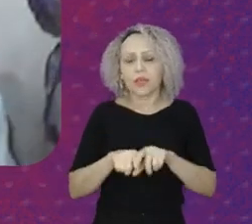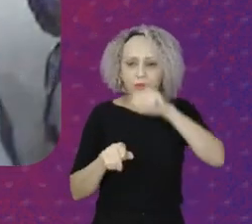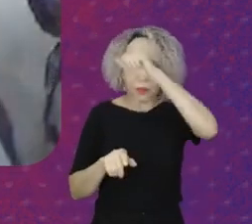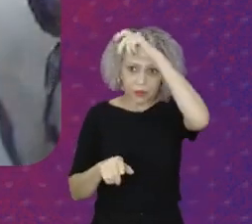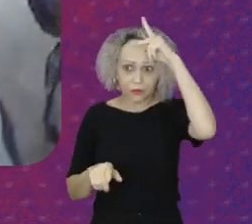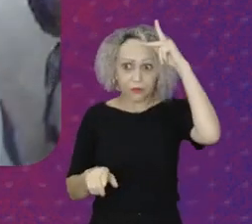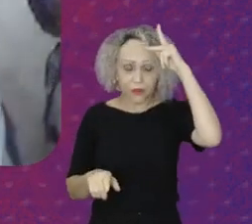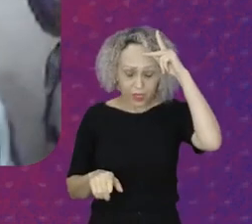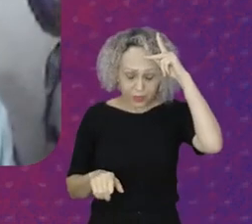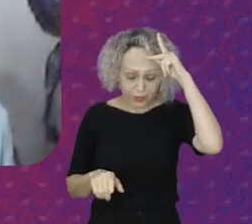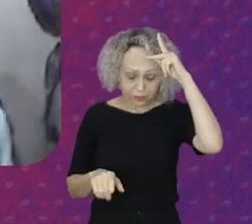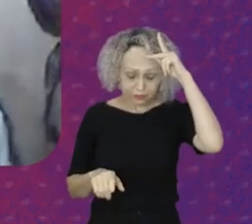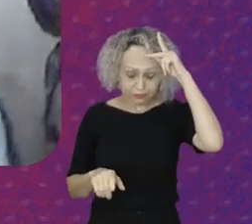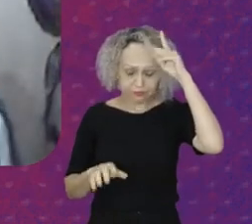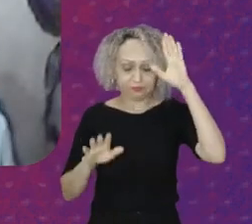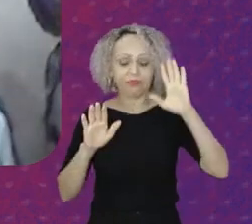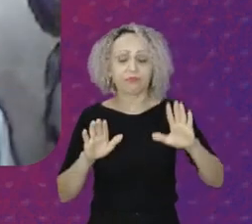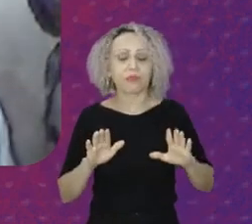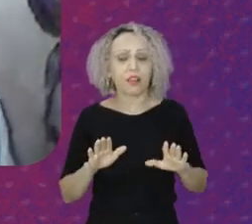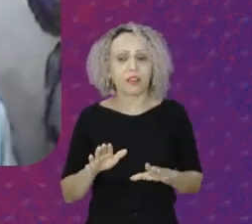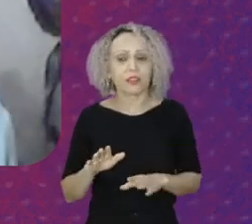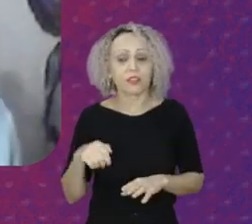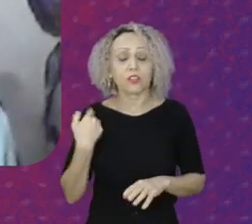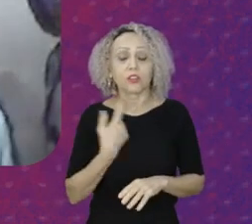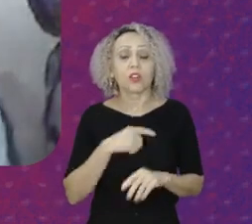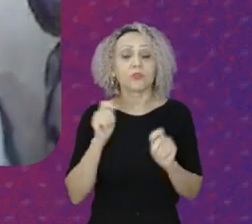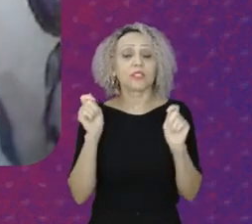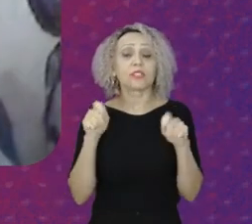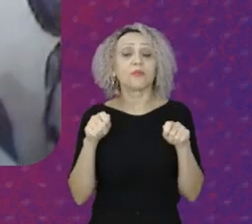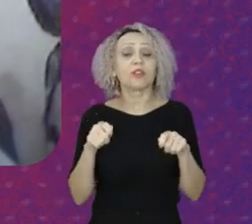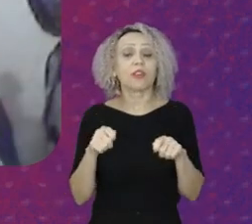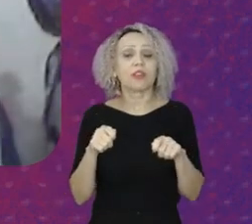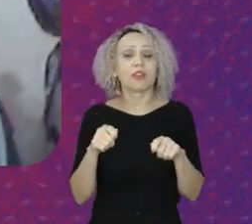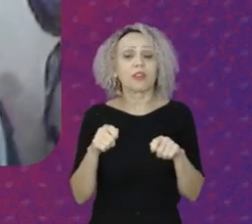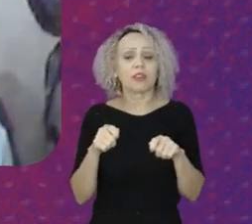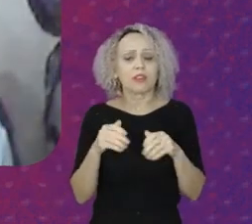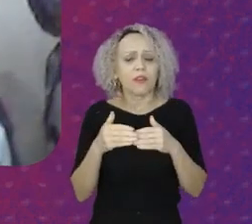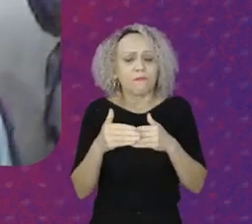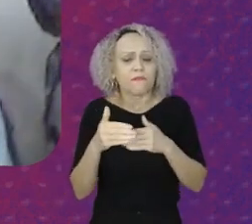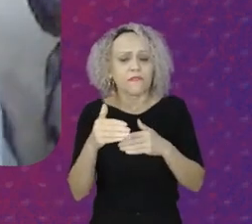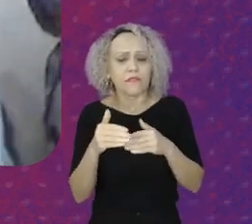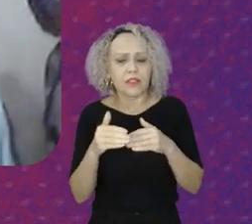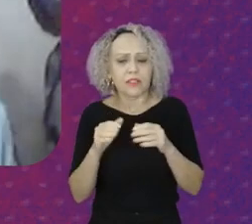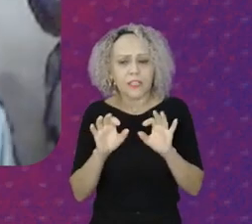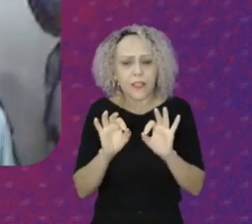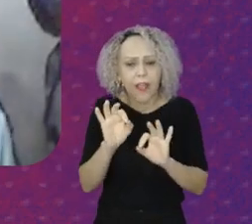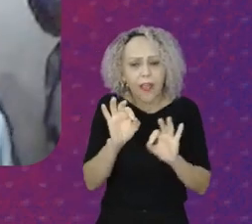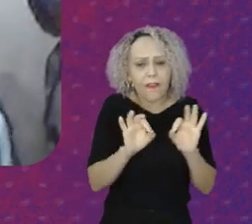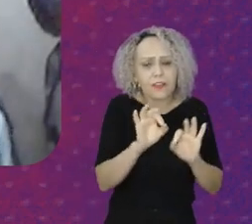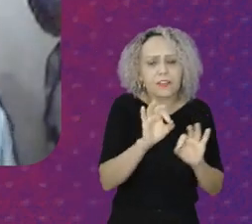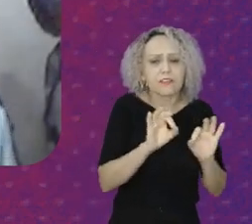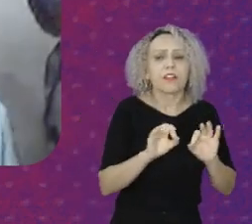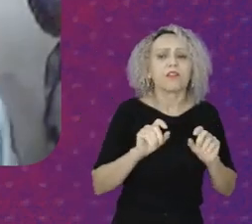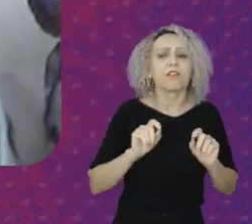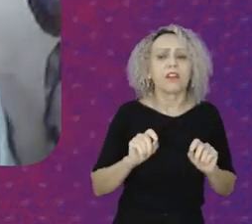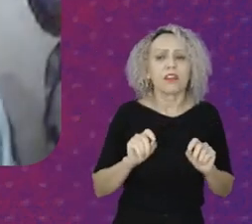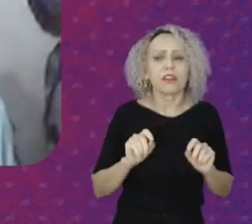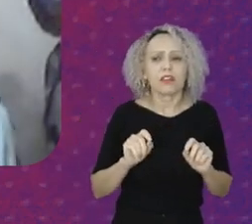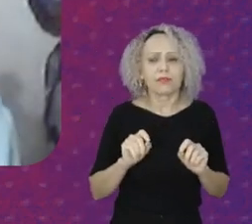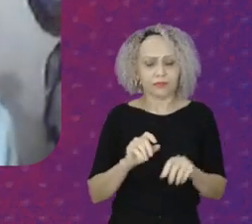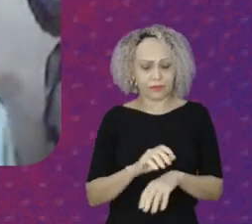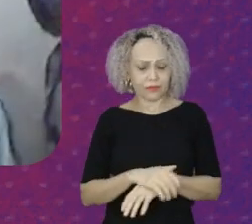prefeitas. Então, é preciso que a gente comece a se articular em torno disso.